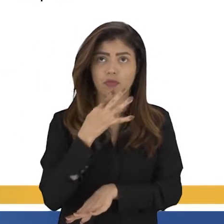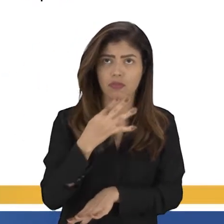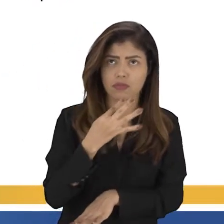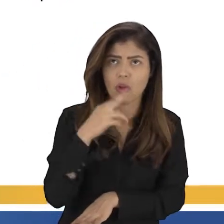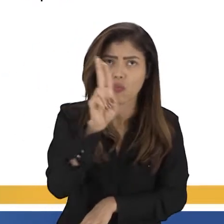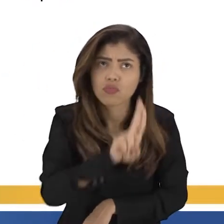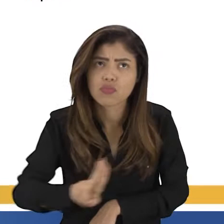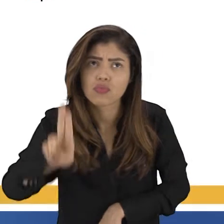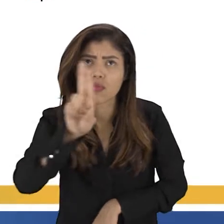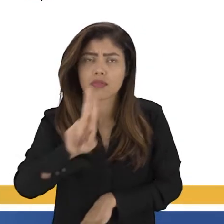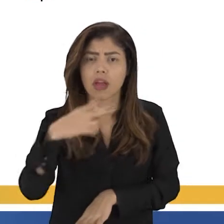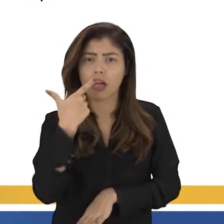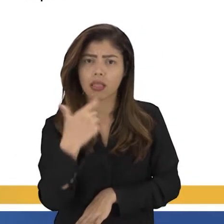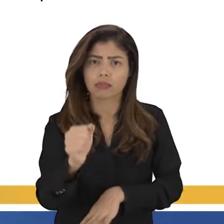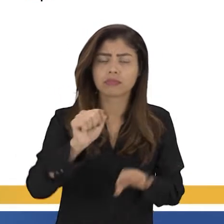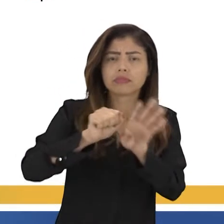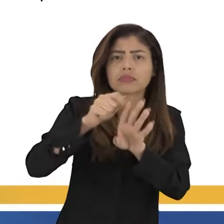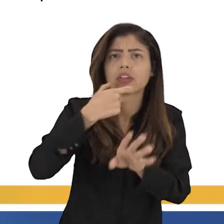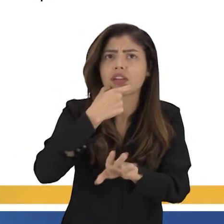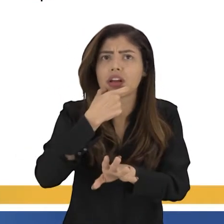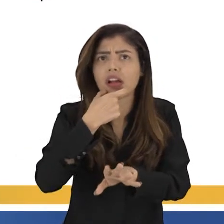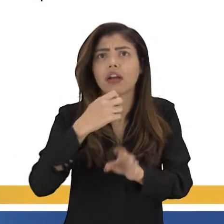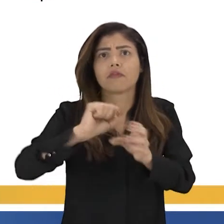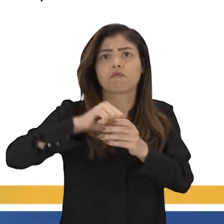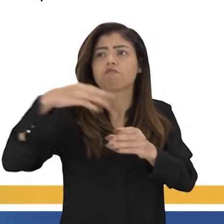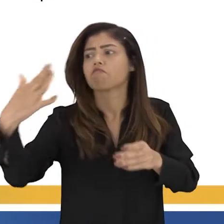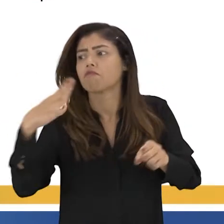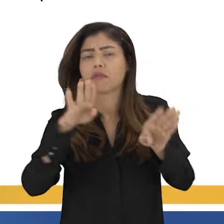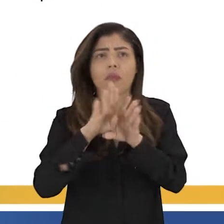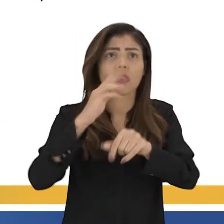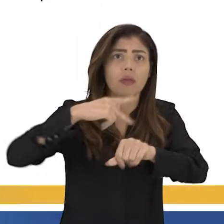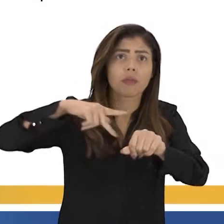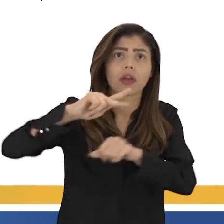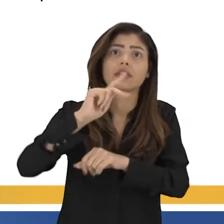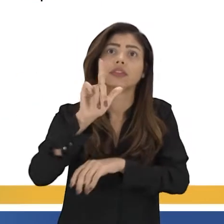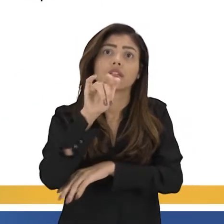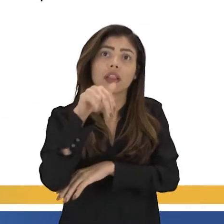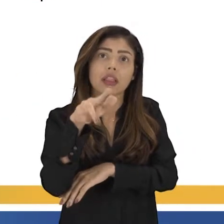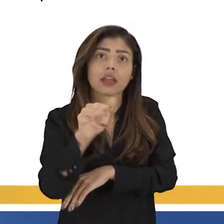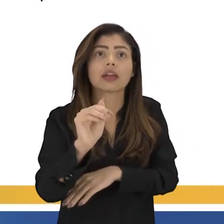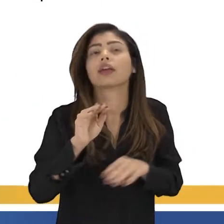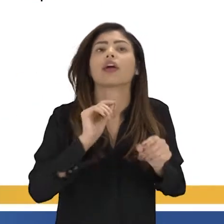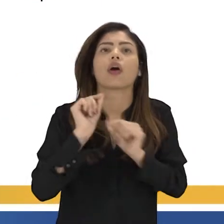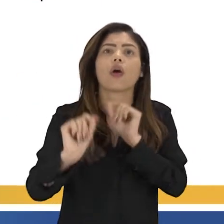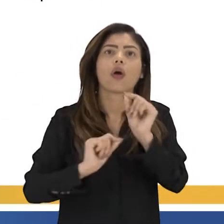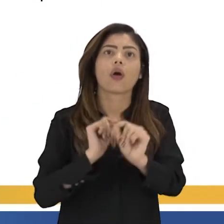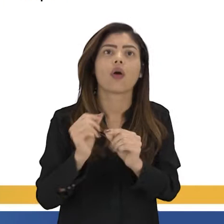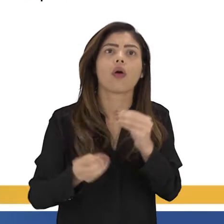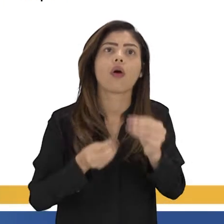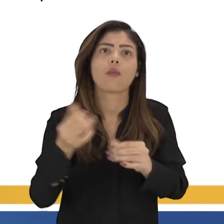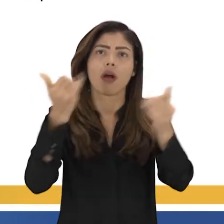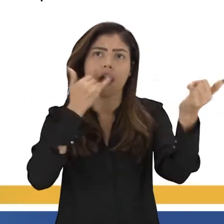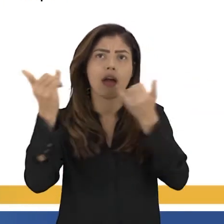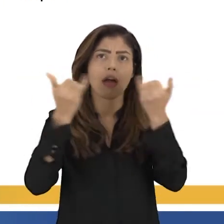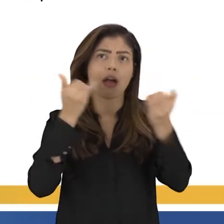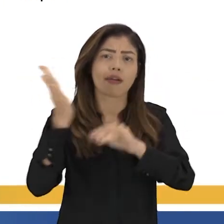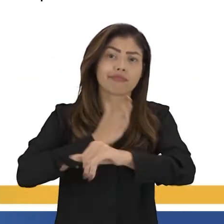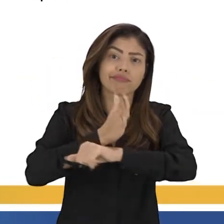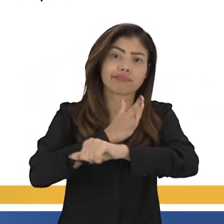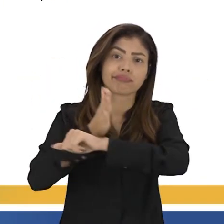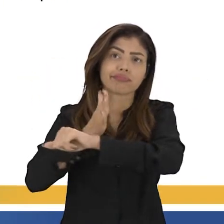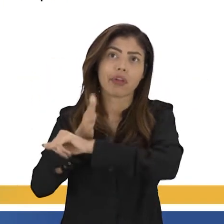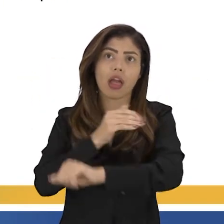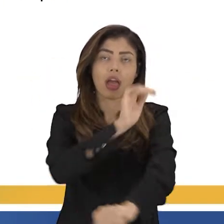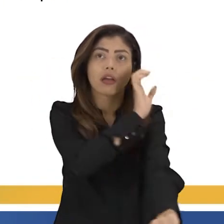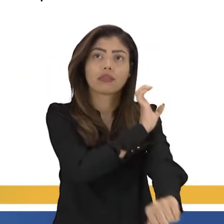usar línguas estrangeiras modernas, que levou essa sigla aí, LEAN, como instrumentos de acesso a informações e a